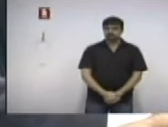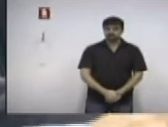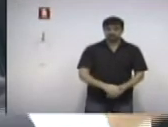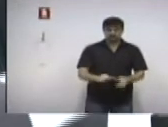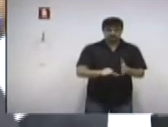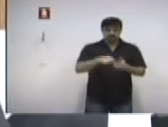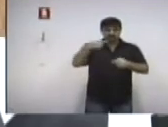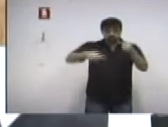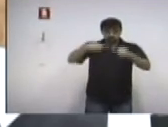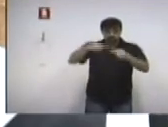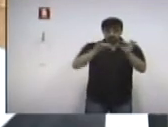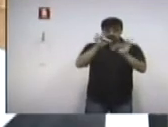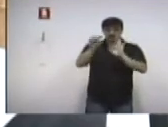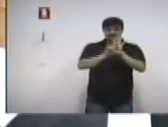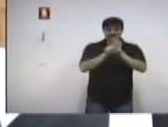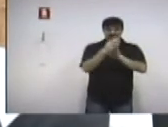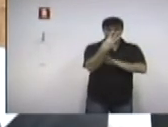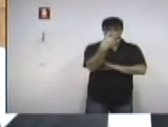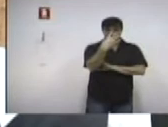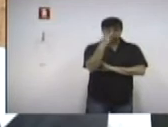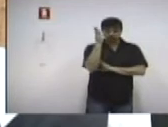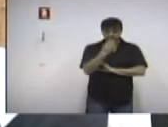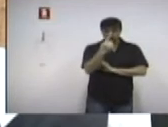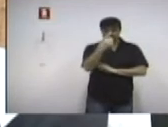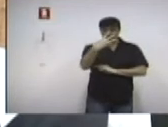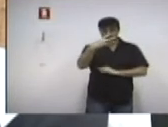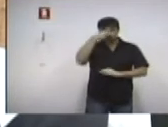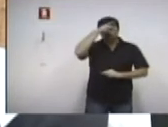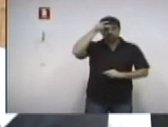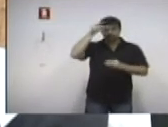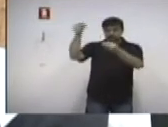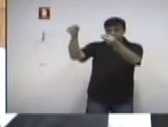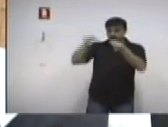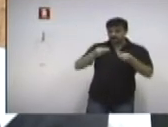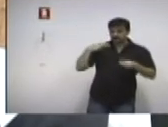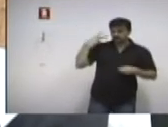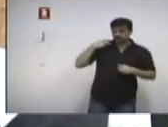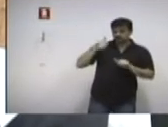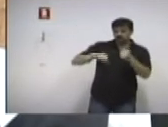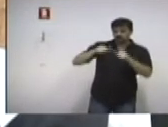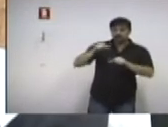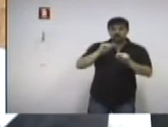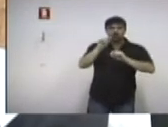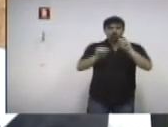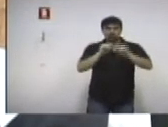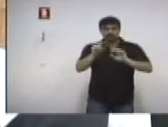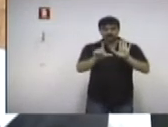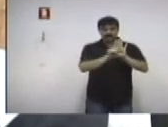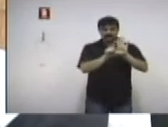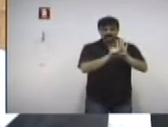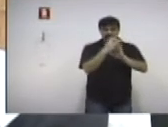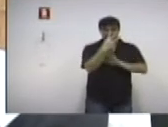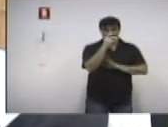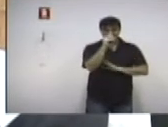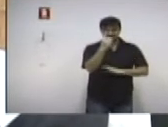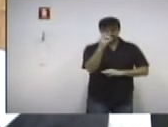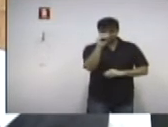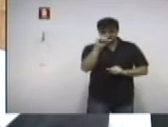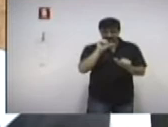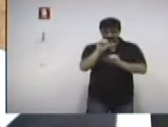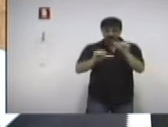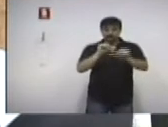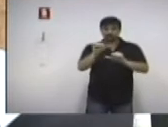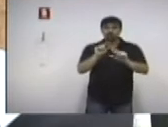primeira discussão do projeto de lei nº 34 2014 do executivo que dispõe sobre a alteração da lei nº 3.010 e